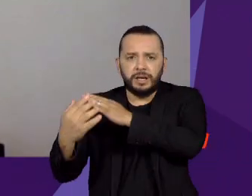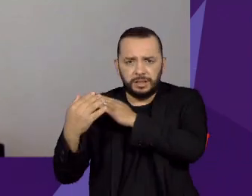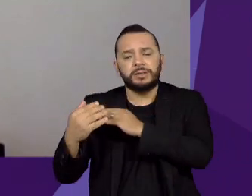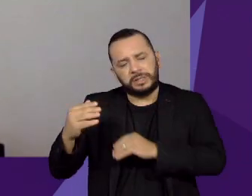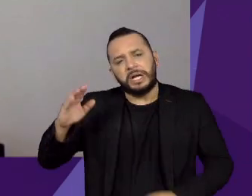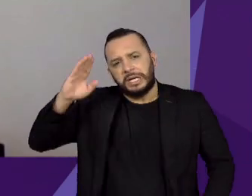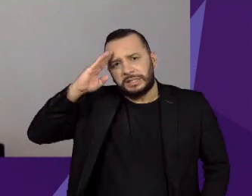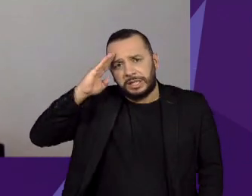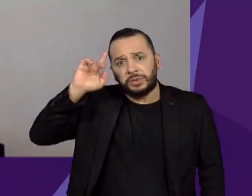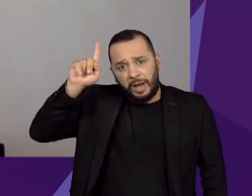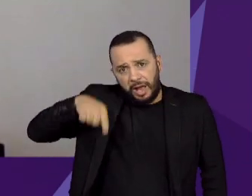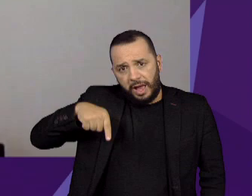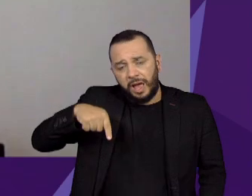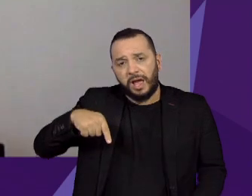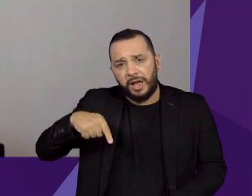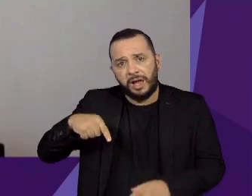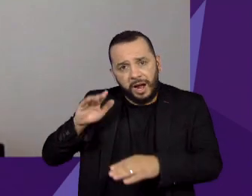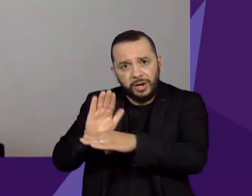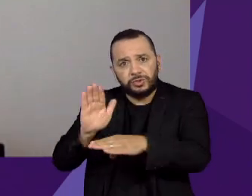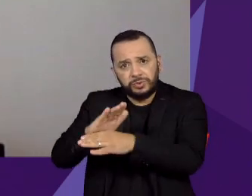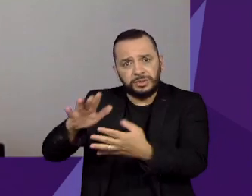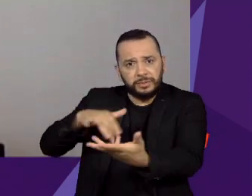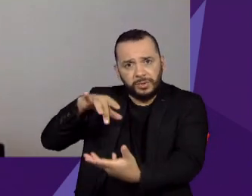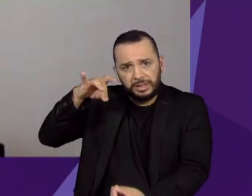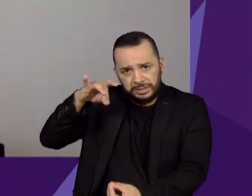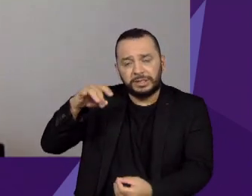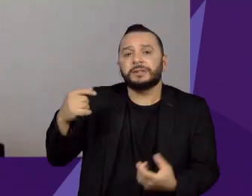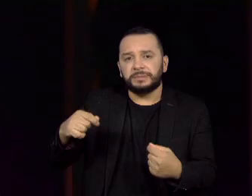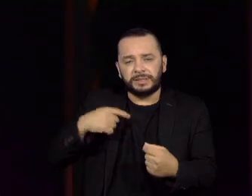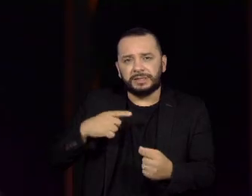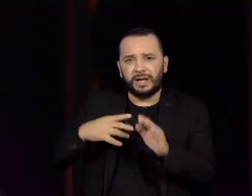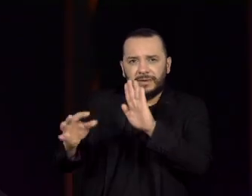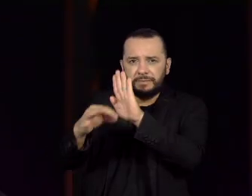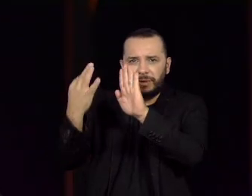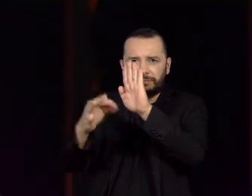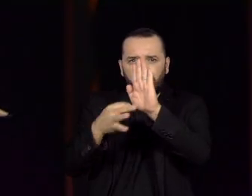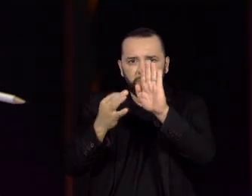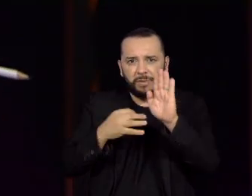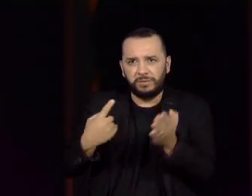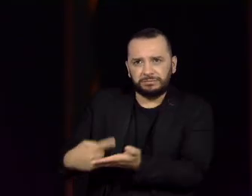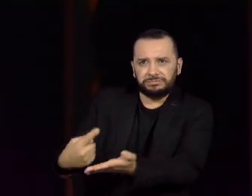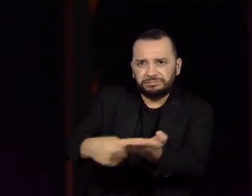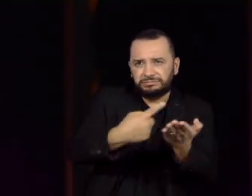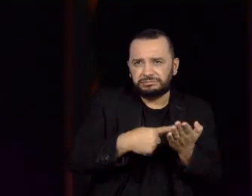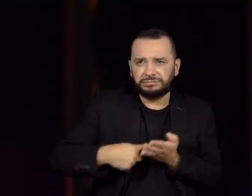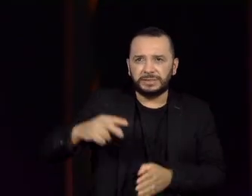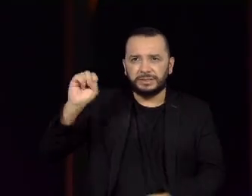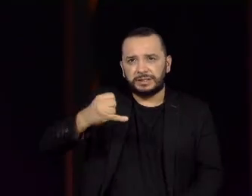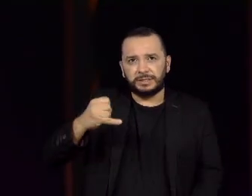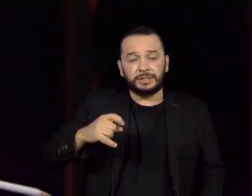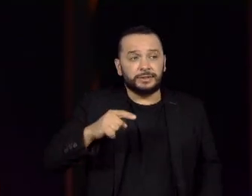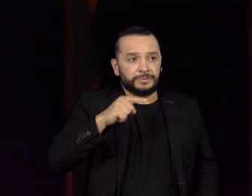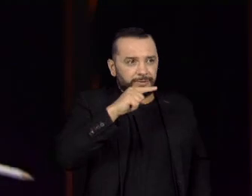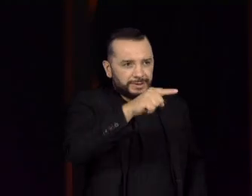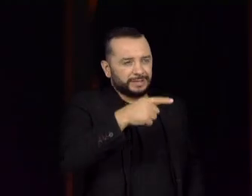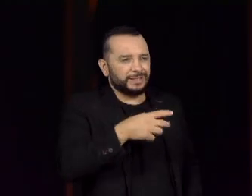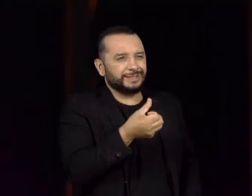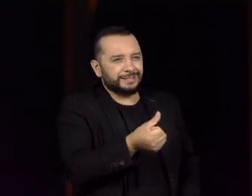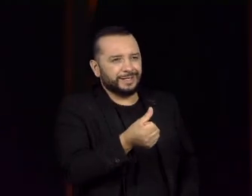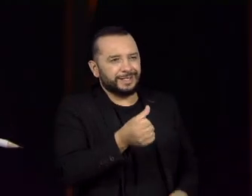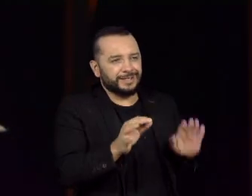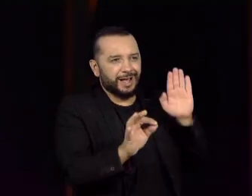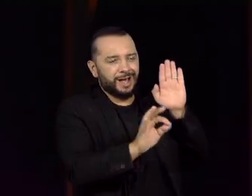forças, mas precisava de uma resposta conjunta, sim. Quando a gente vê um manifesto assinado por vocês 6 aí,